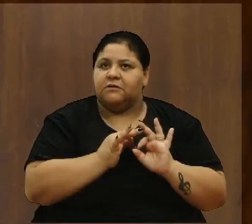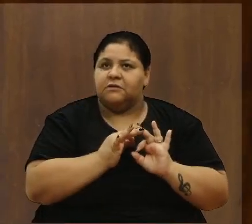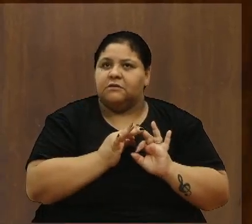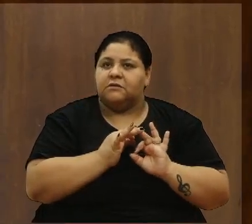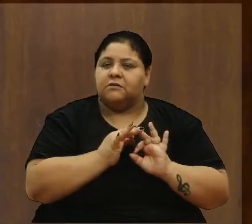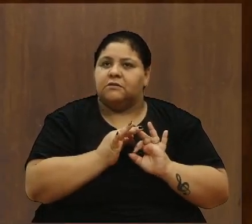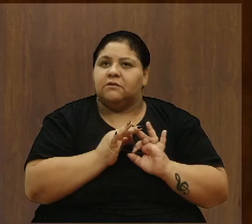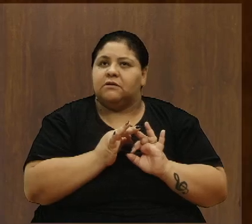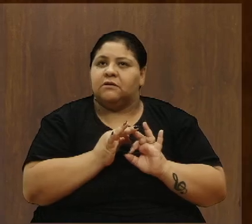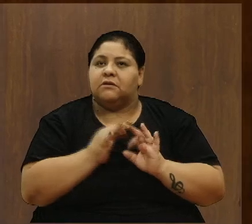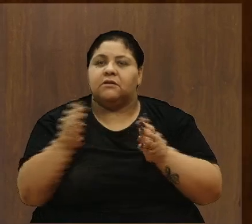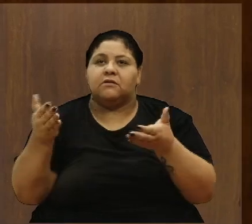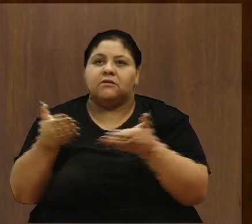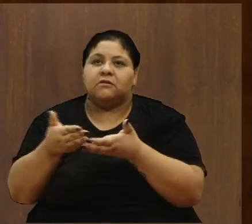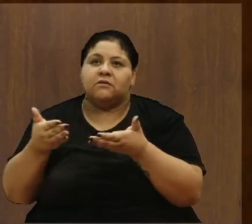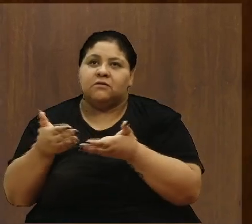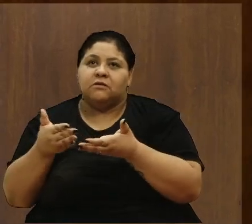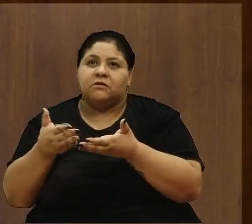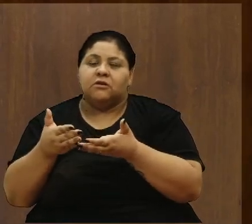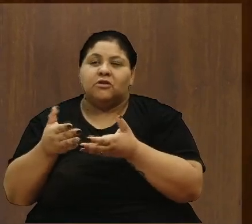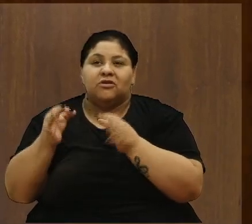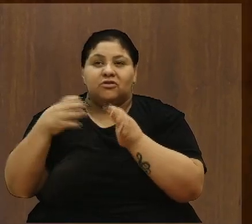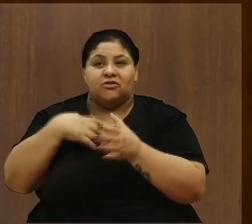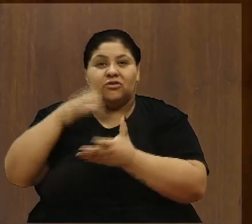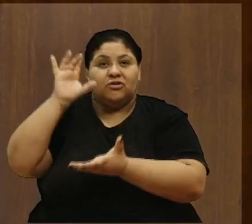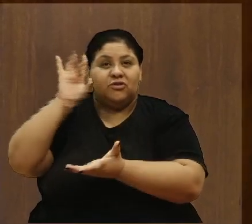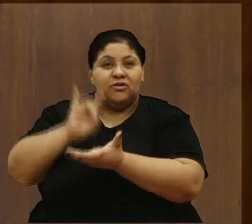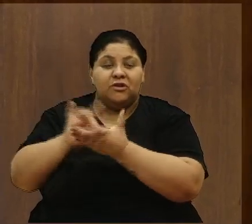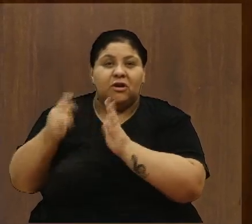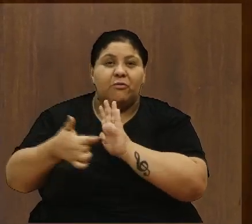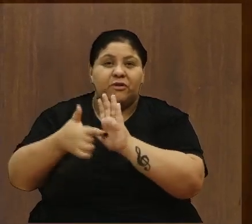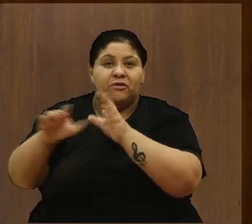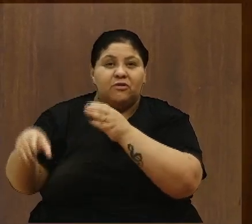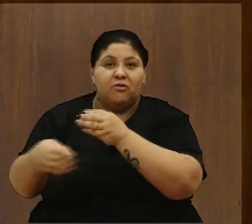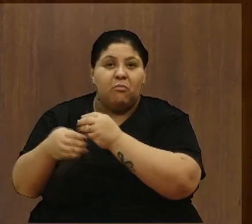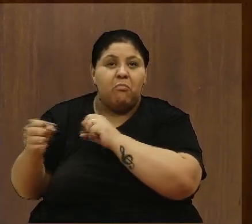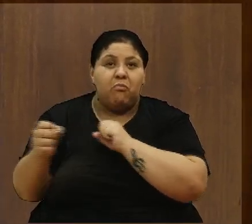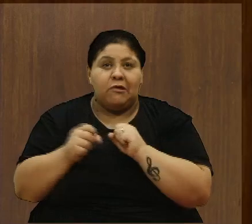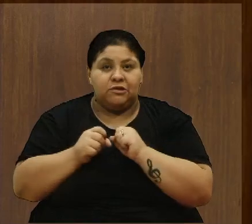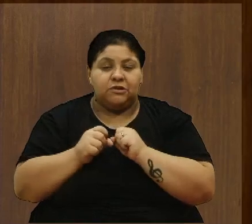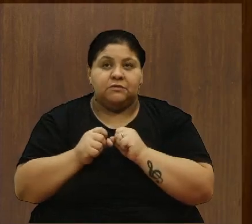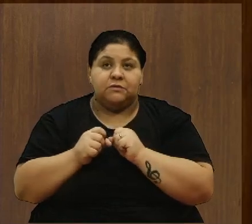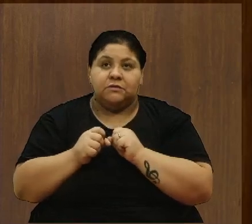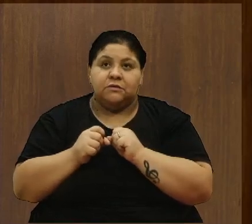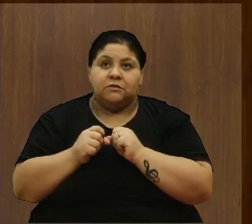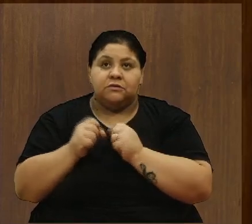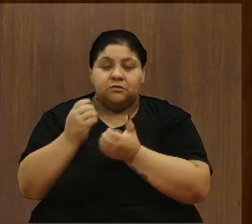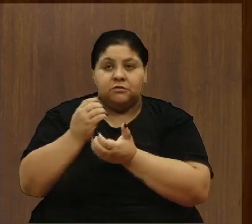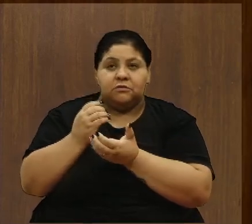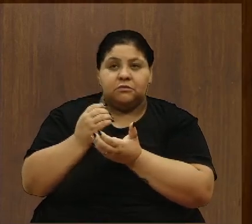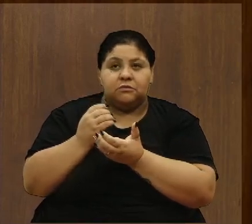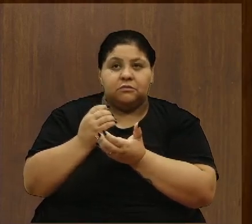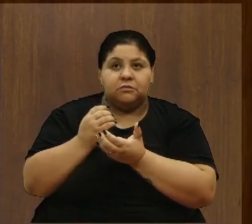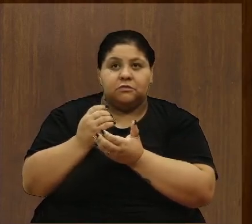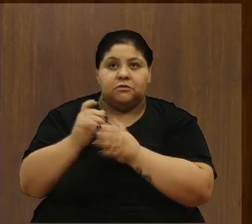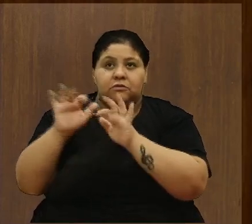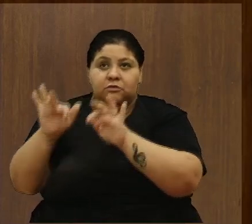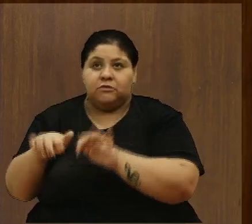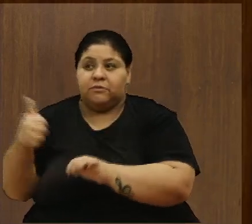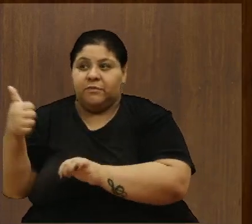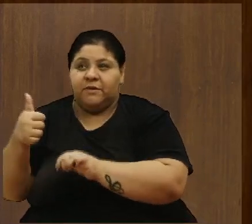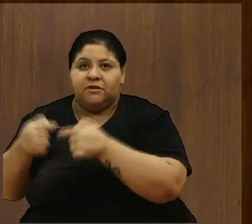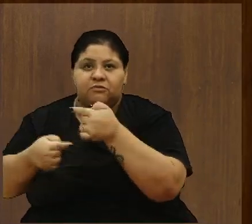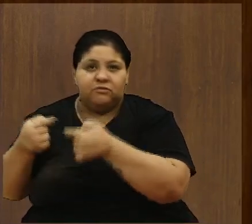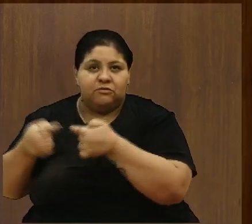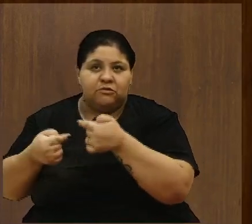erro. Agora, de forma efetiva, a apresentação da emenda pode ser feita até o início, até o final da primeira discussão.